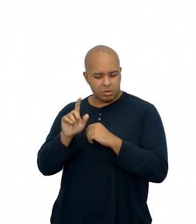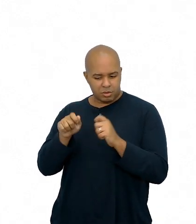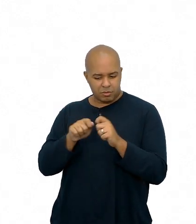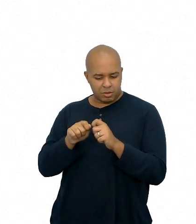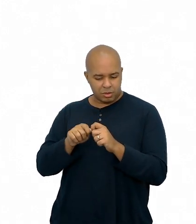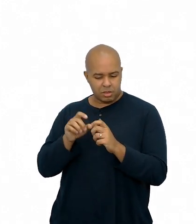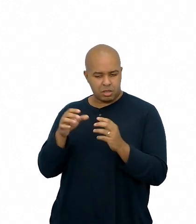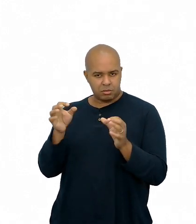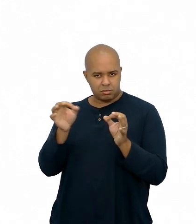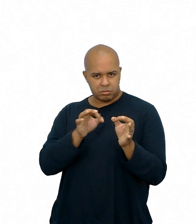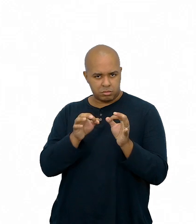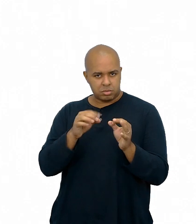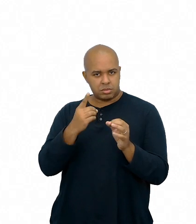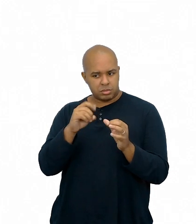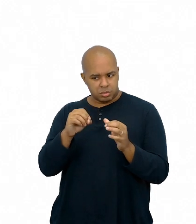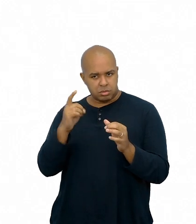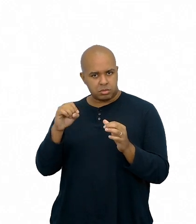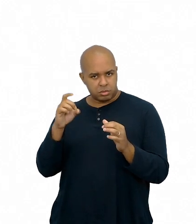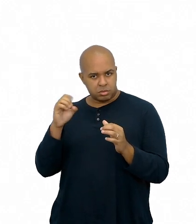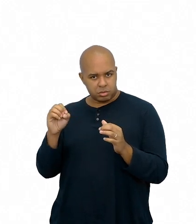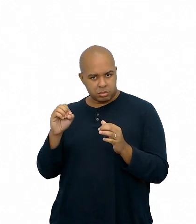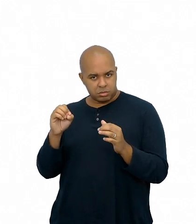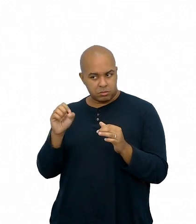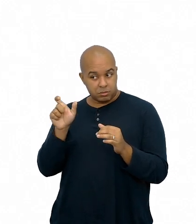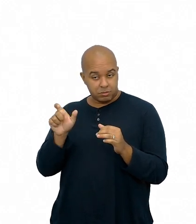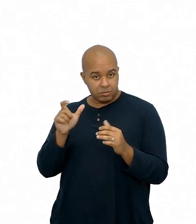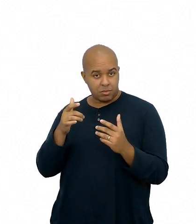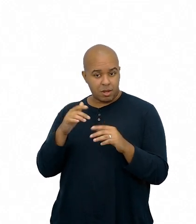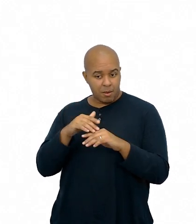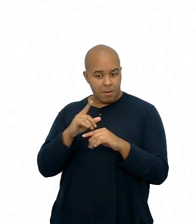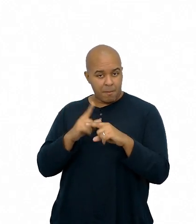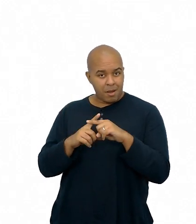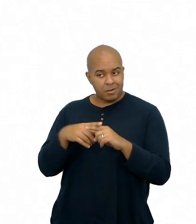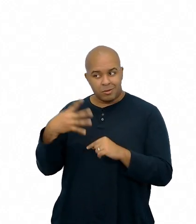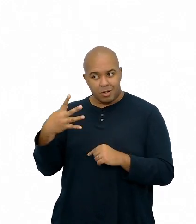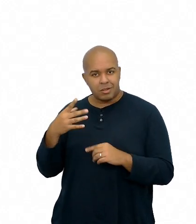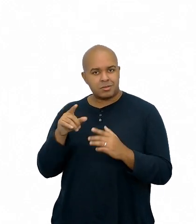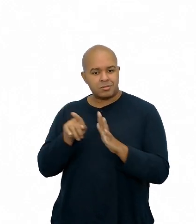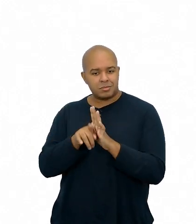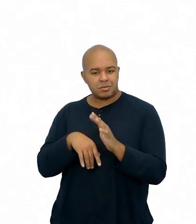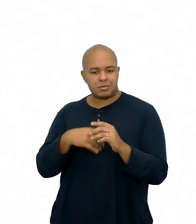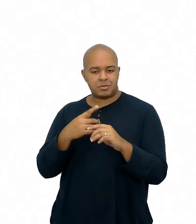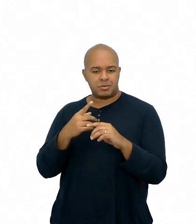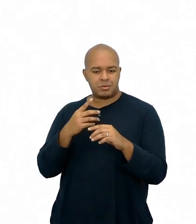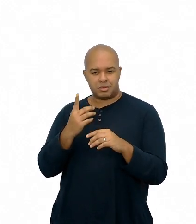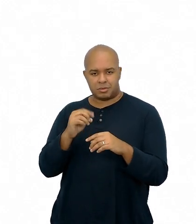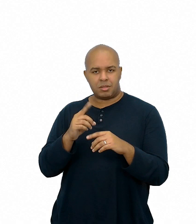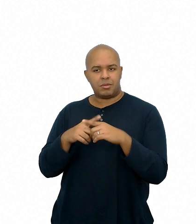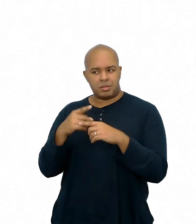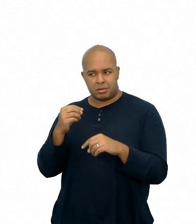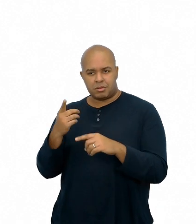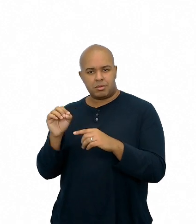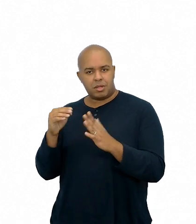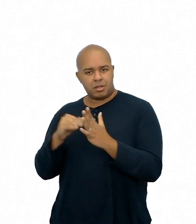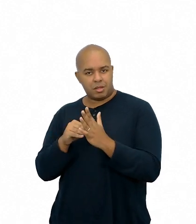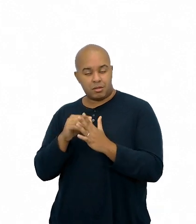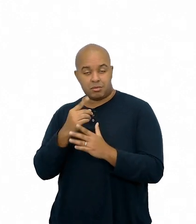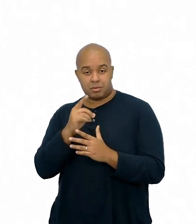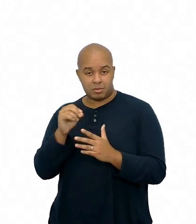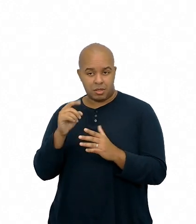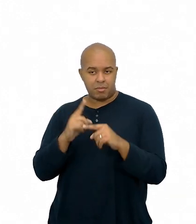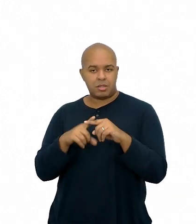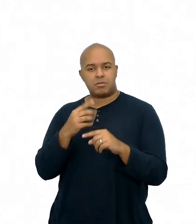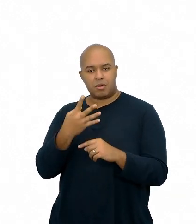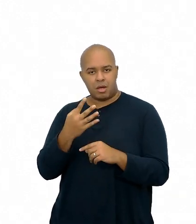a decomposição de 10 em 10, né, e mais 4, a gente vai somando 10, mais 10, mais 10, até chegar no 100,